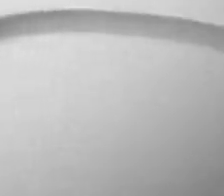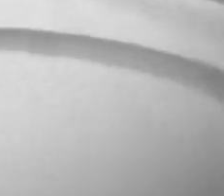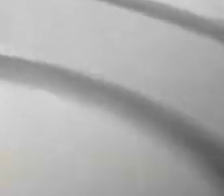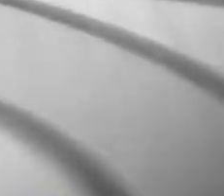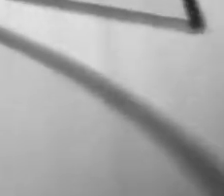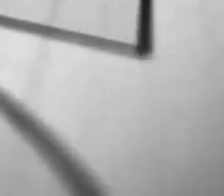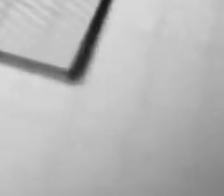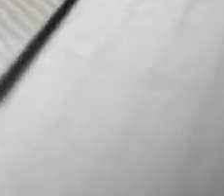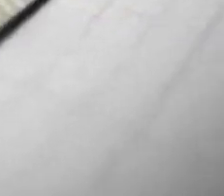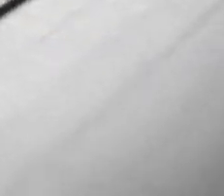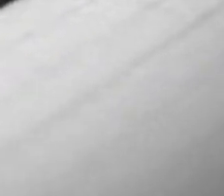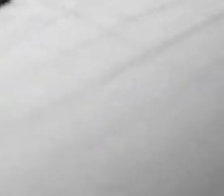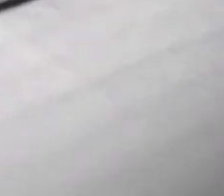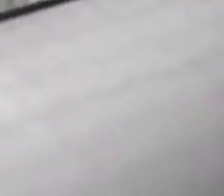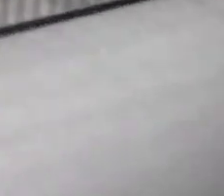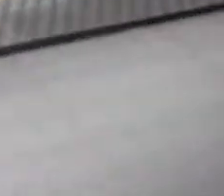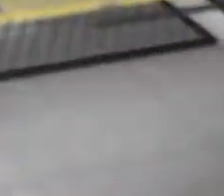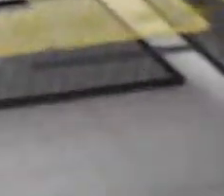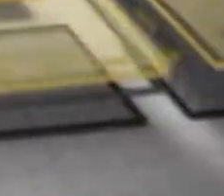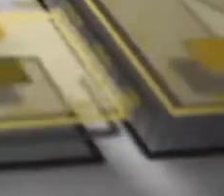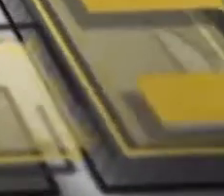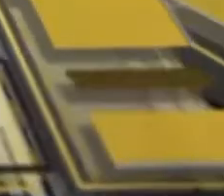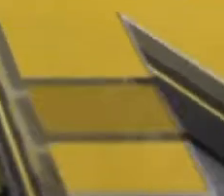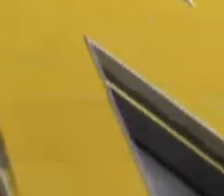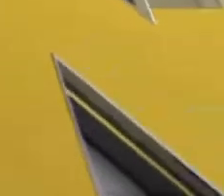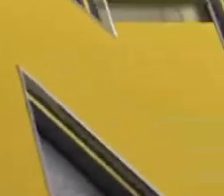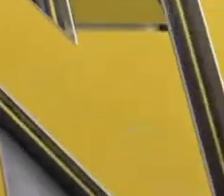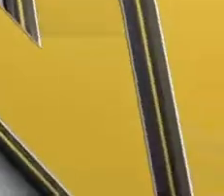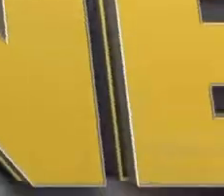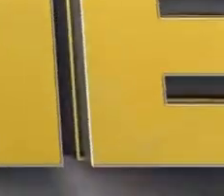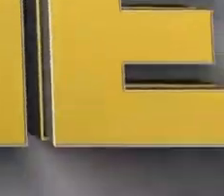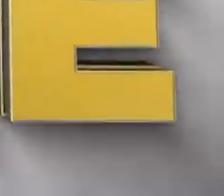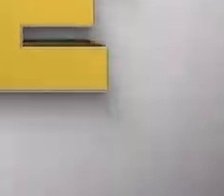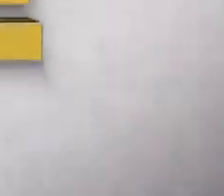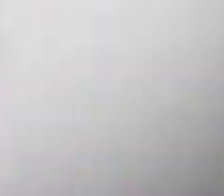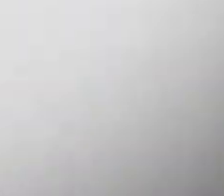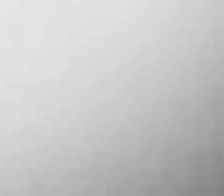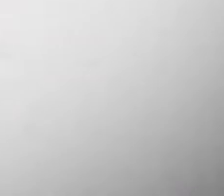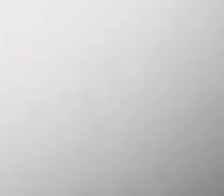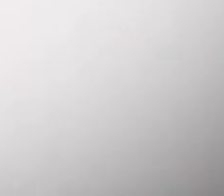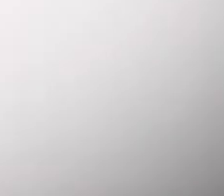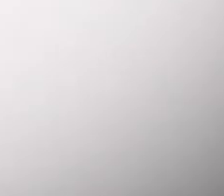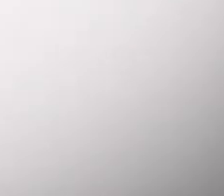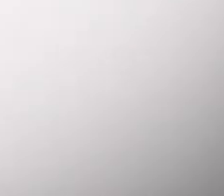E aí E aí